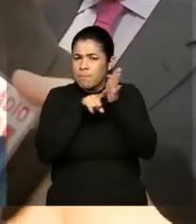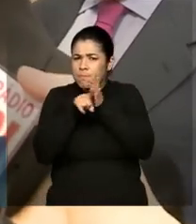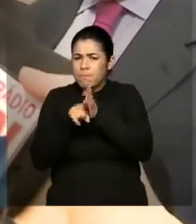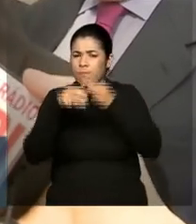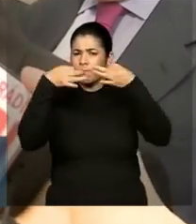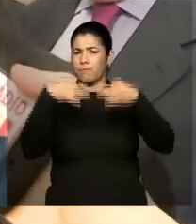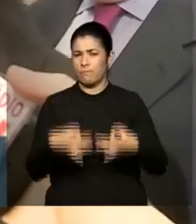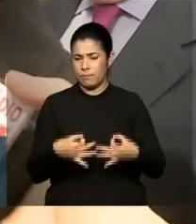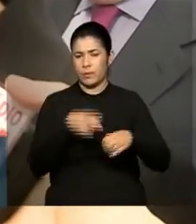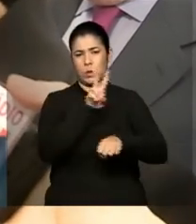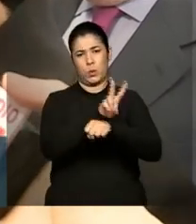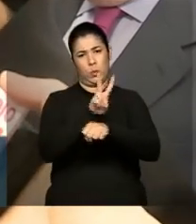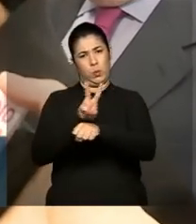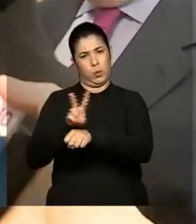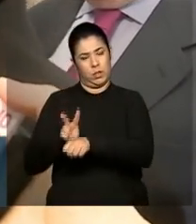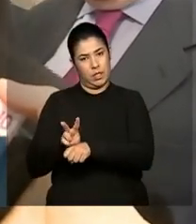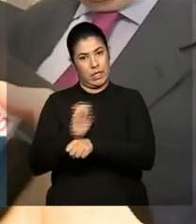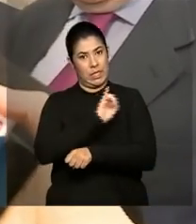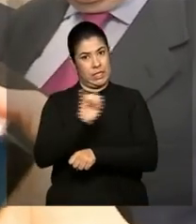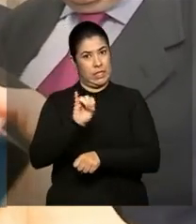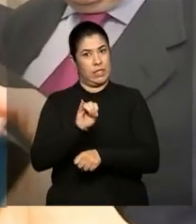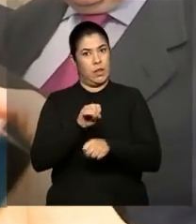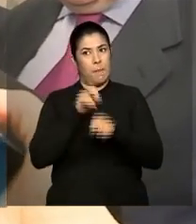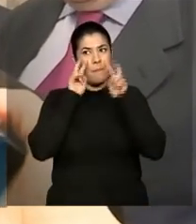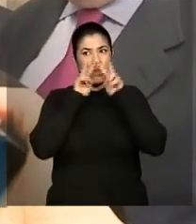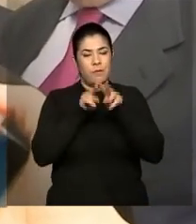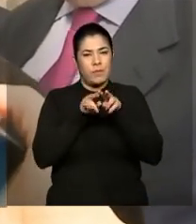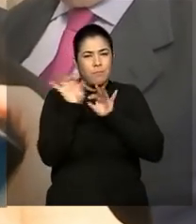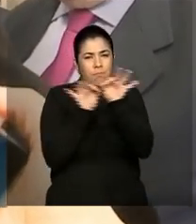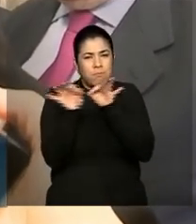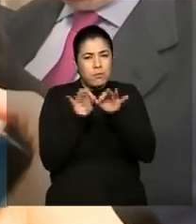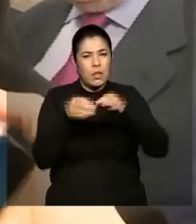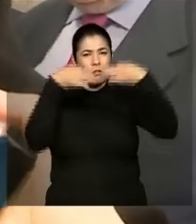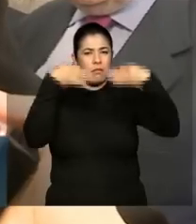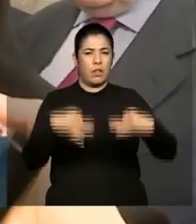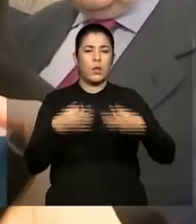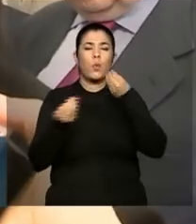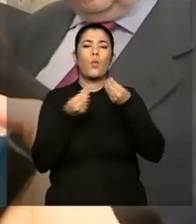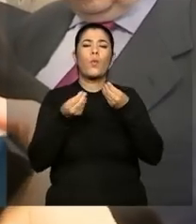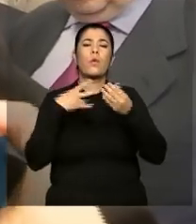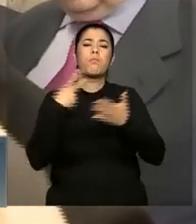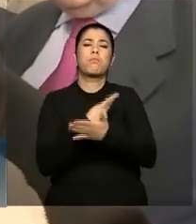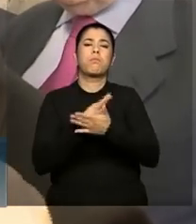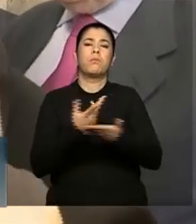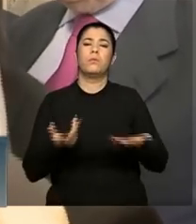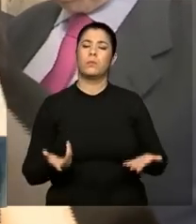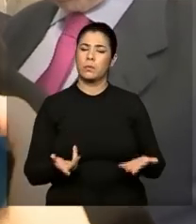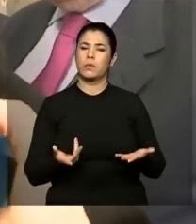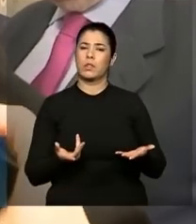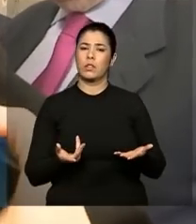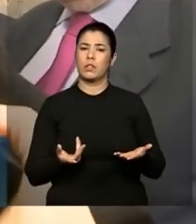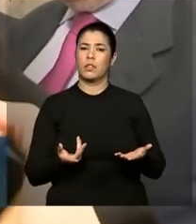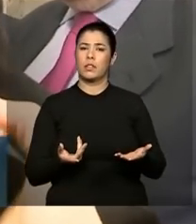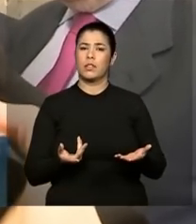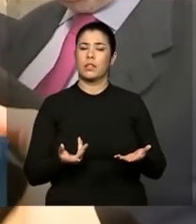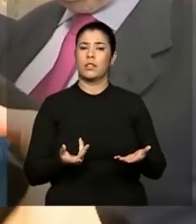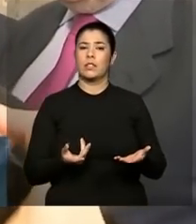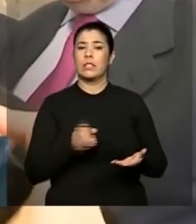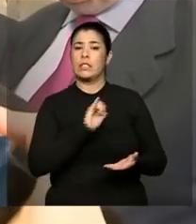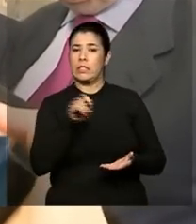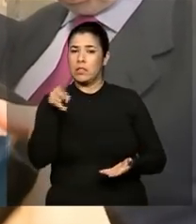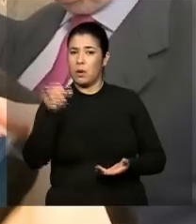criteriosamente gerido e você olhe sistematicamente como é que ele está funcionando, é